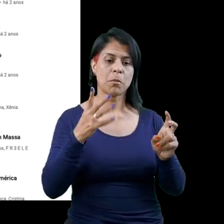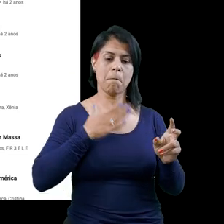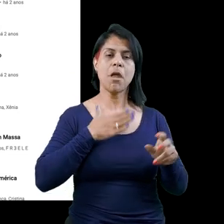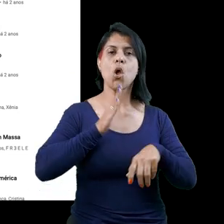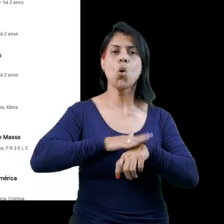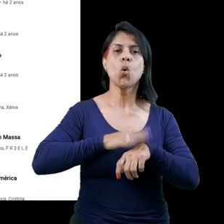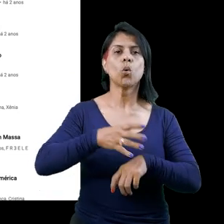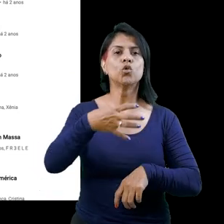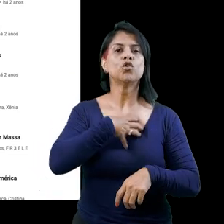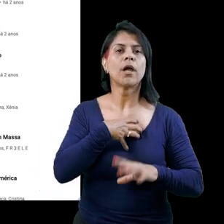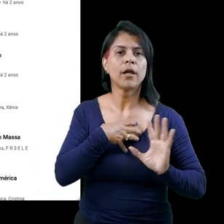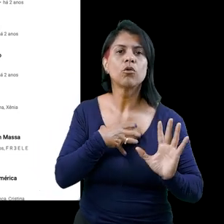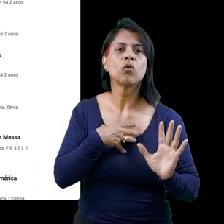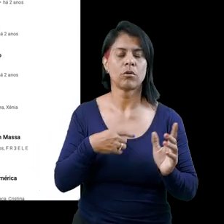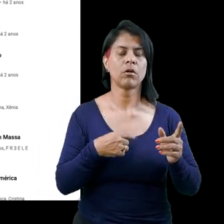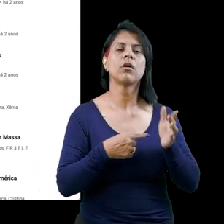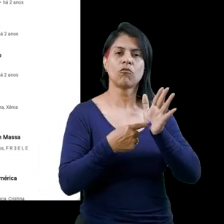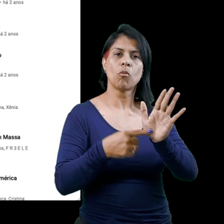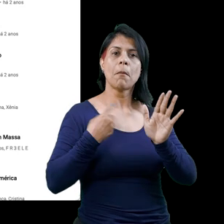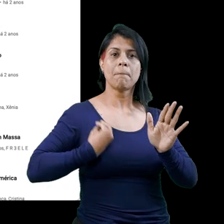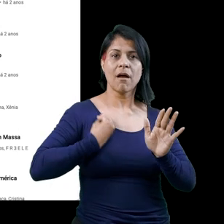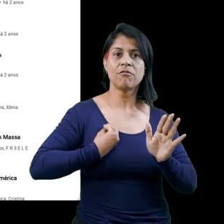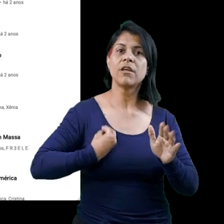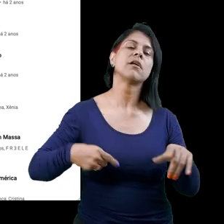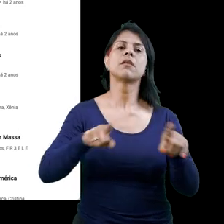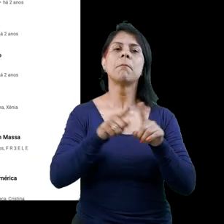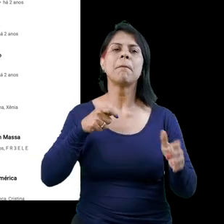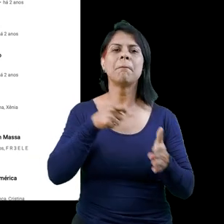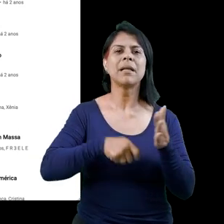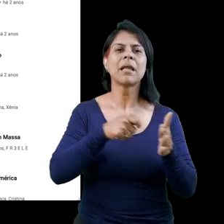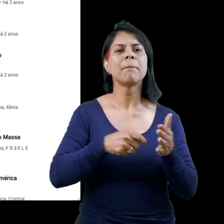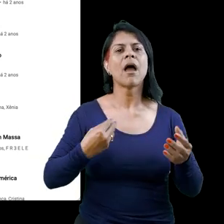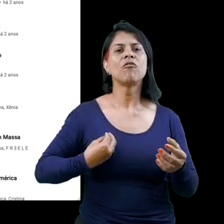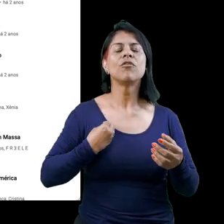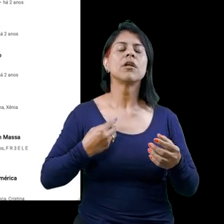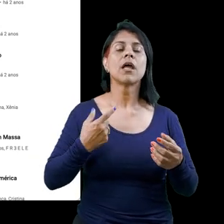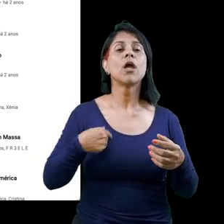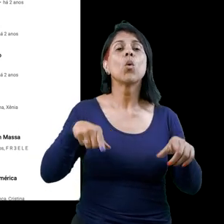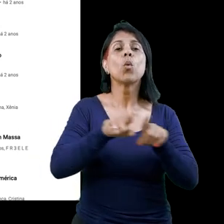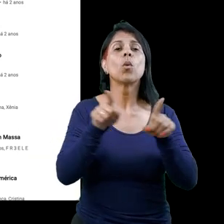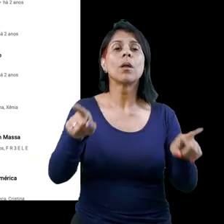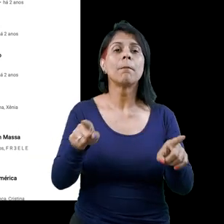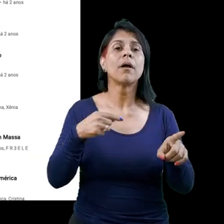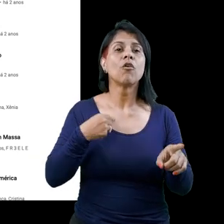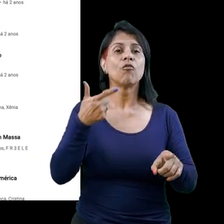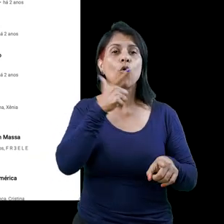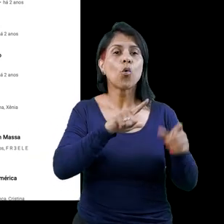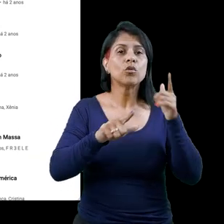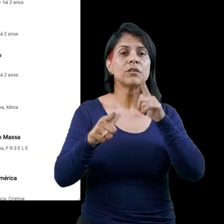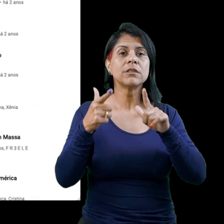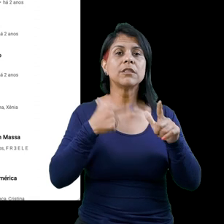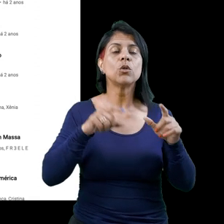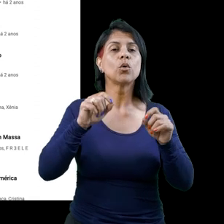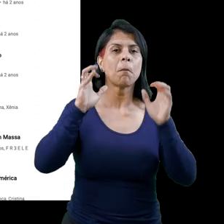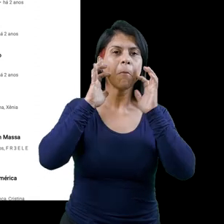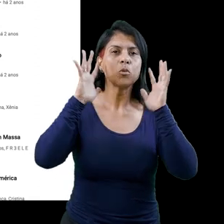a cororidade com a minha vizinha, meu viva com possibilidade de vida. Pra gracinha, recebo olhares de questionamento, imagino as resoluções. É